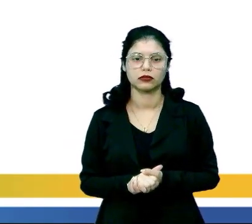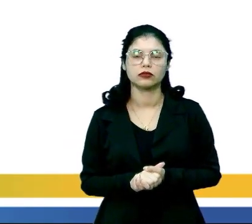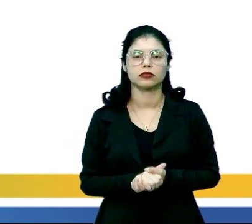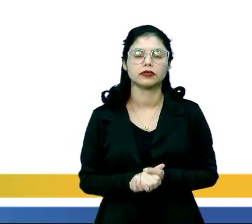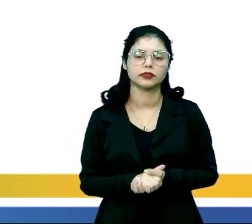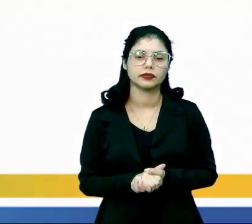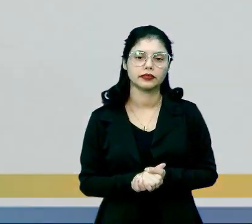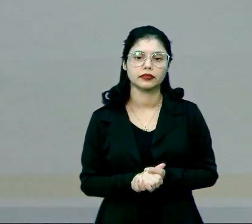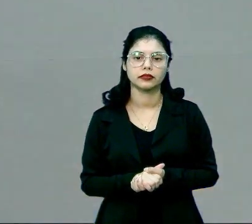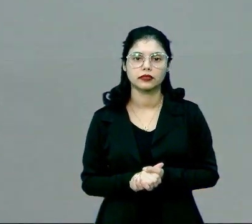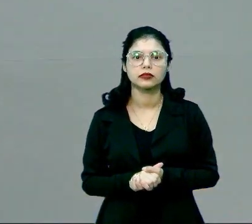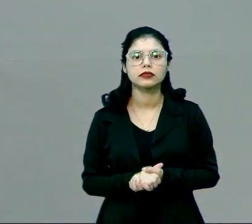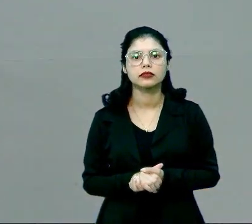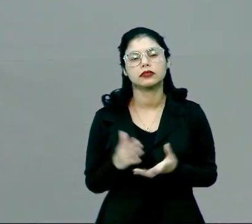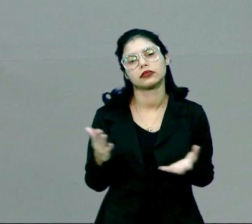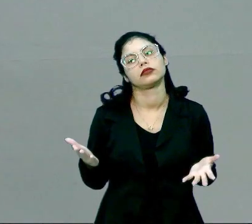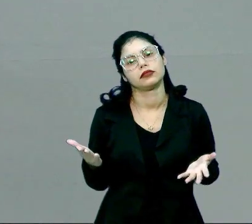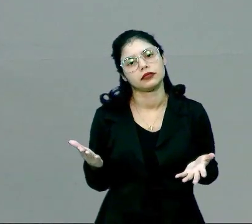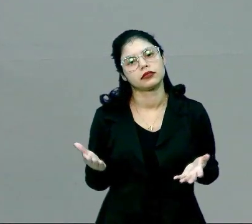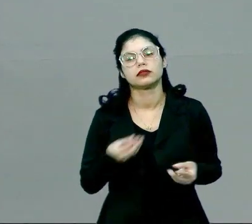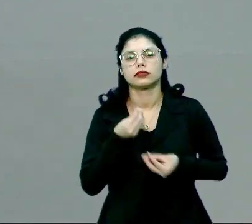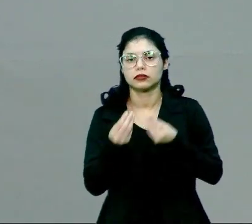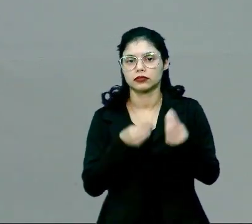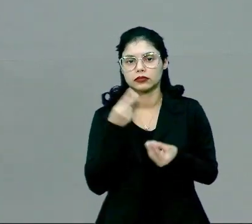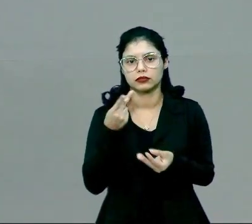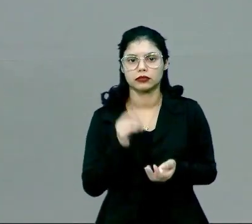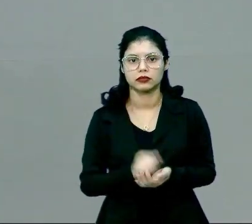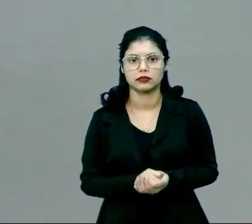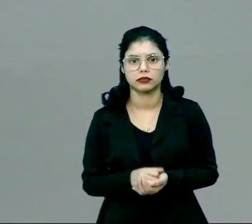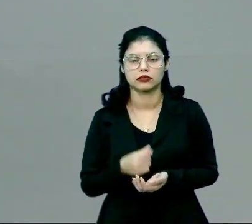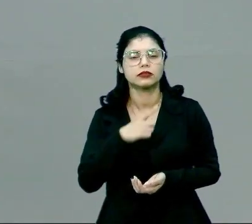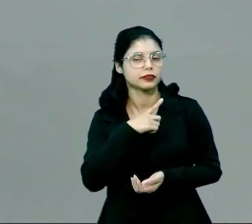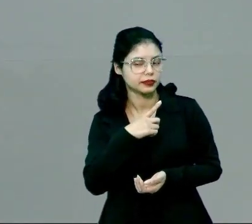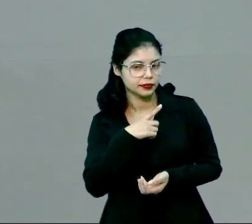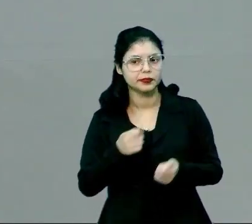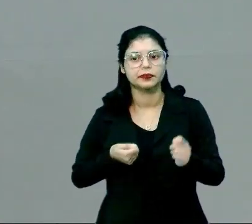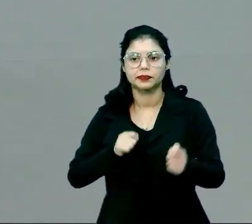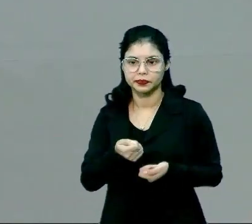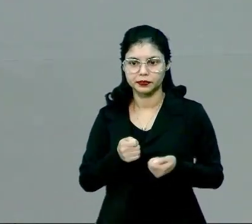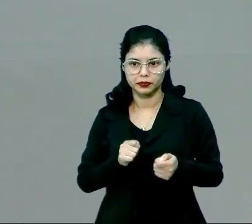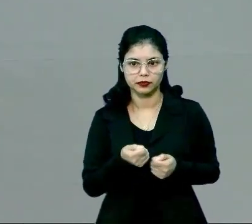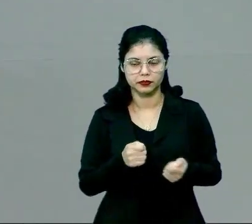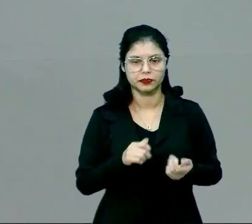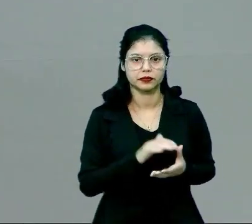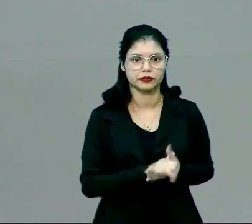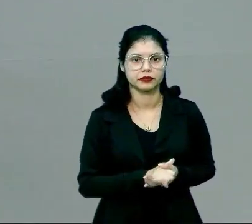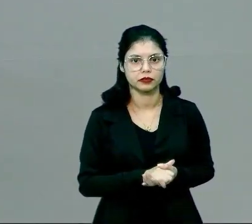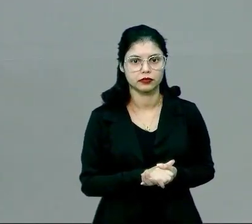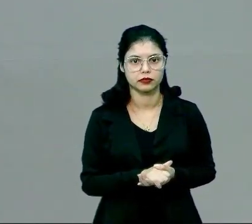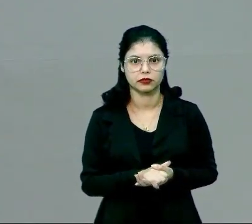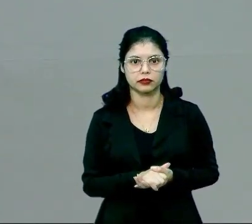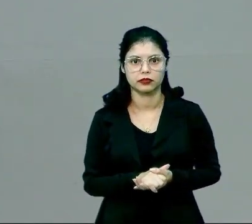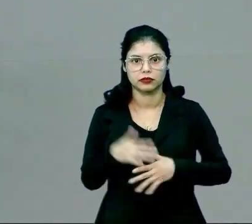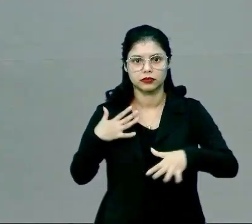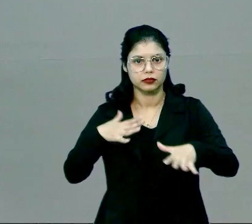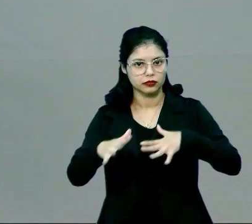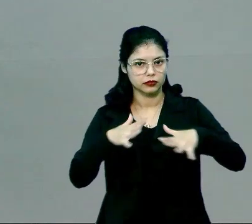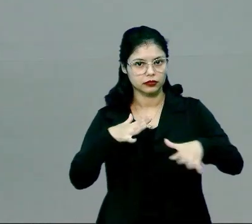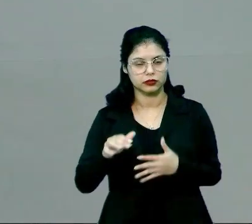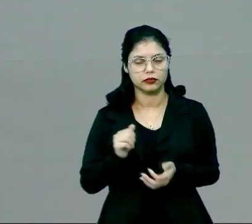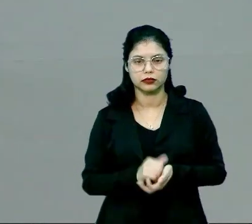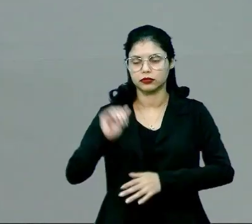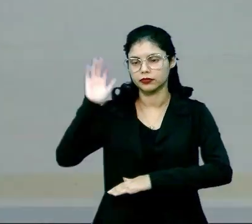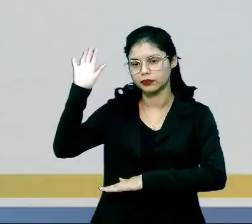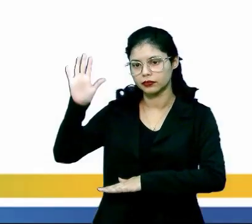voluntários ou somáticos. Como o nome já fala, voluntário, a gente tem, né, o controle do nosso movimento. A gente se movimenta,